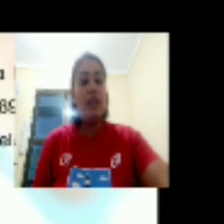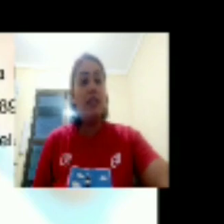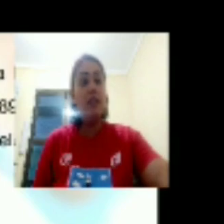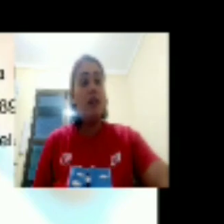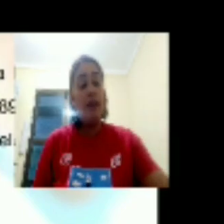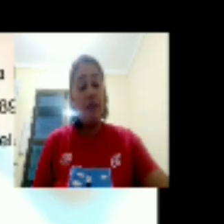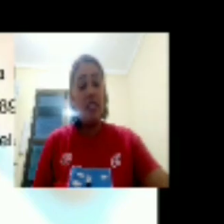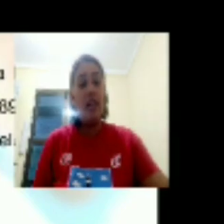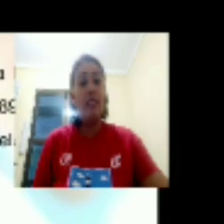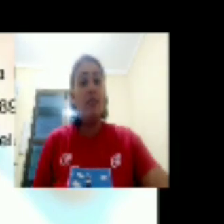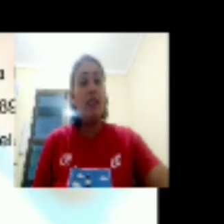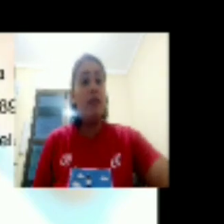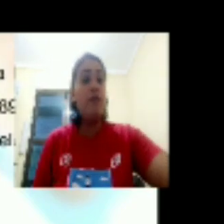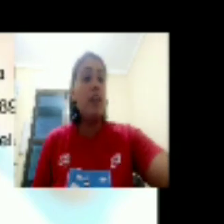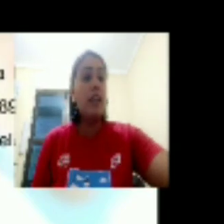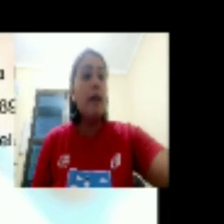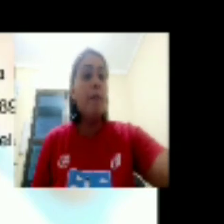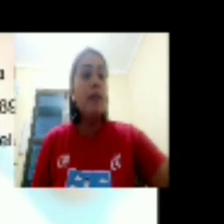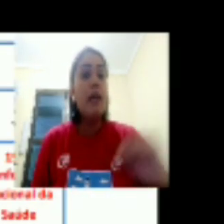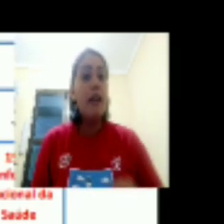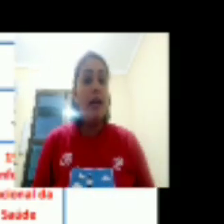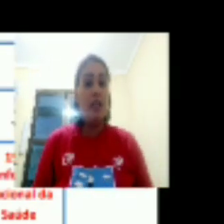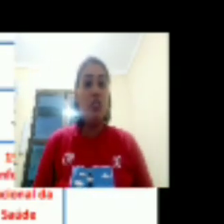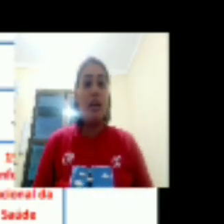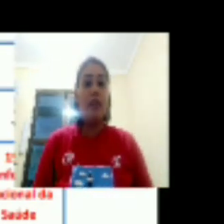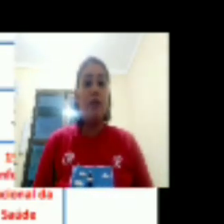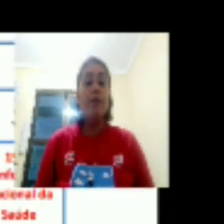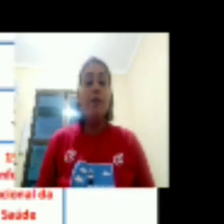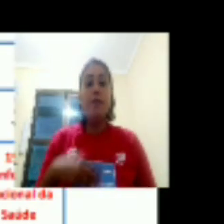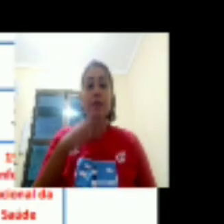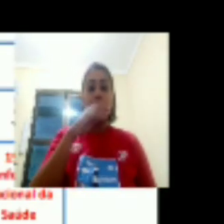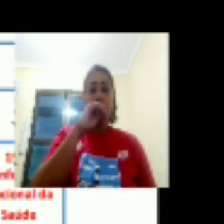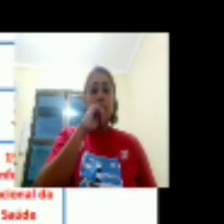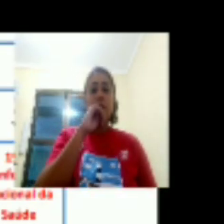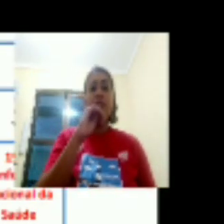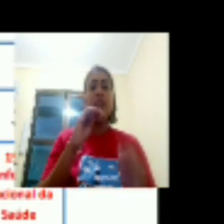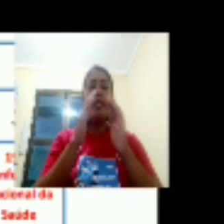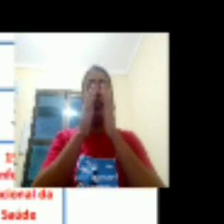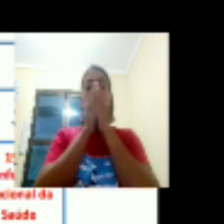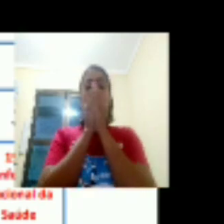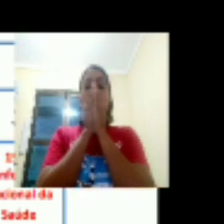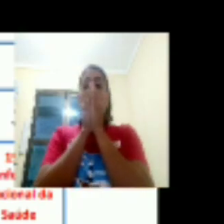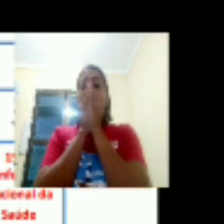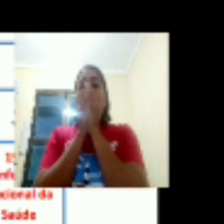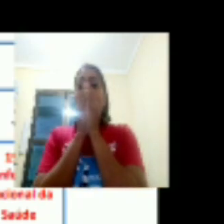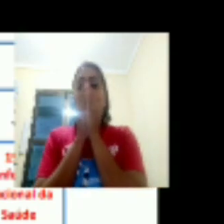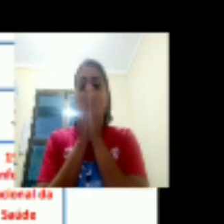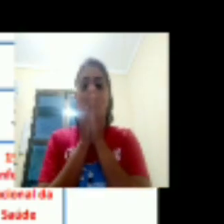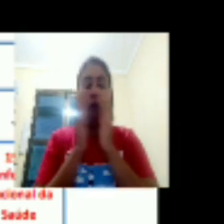Unidades federadas significa estado. E aí,